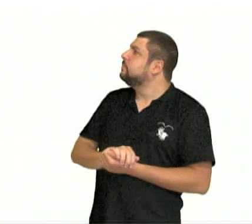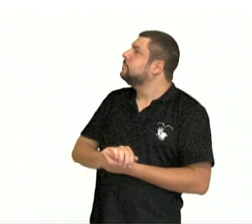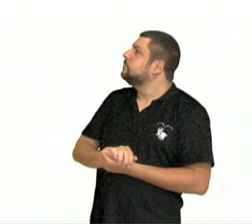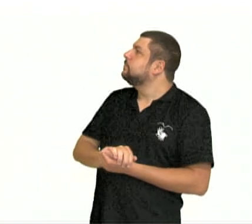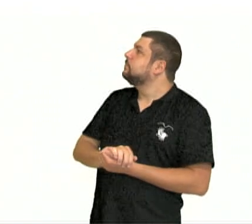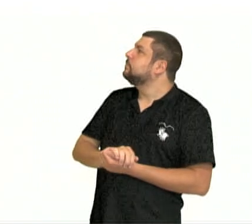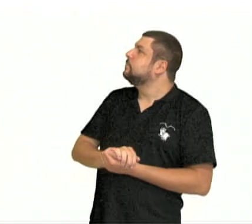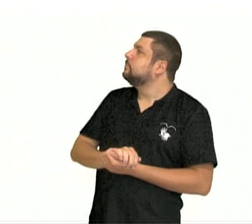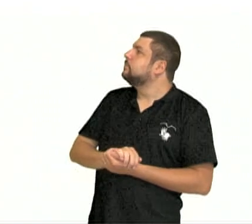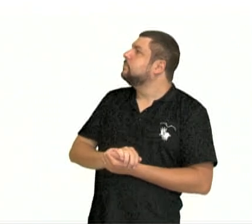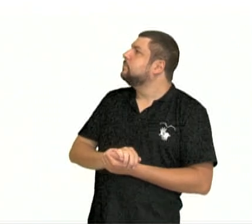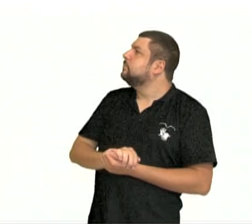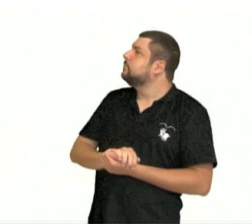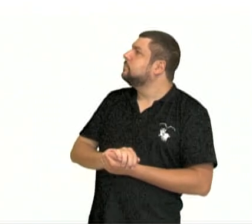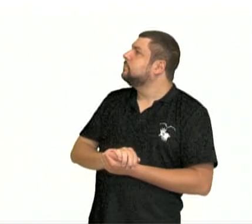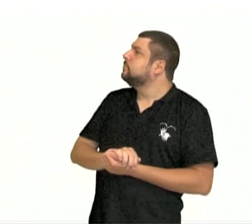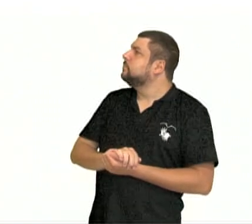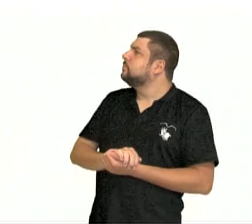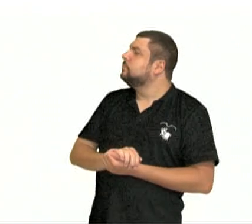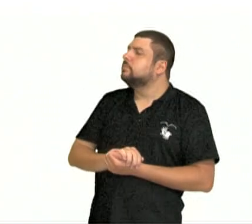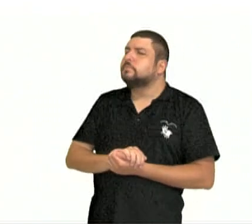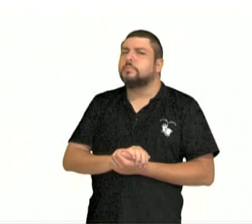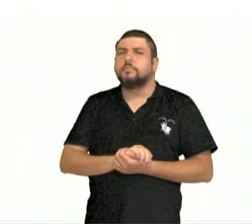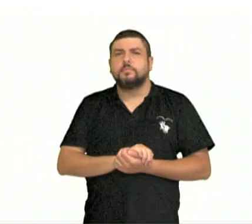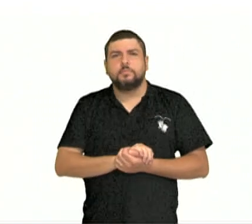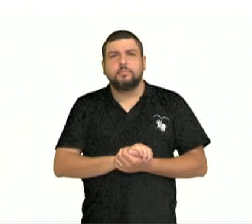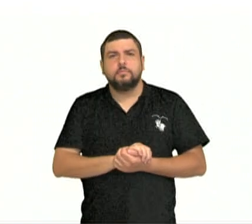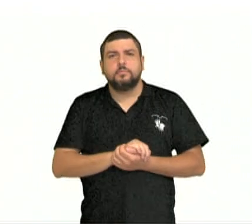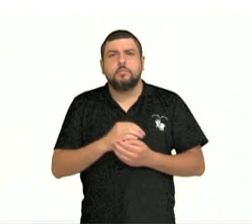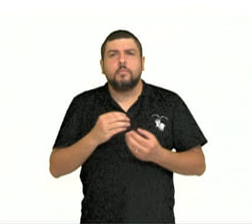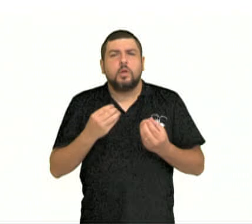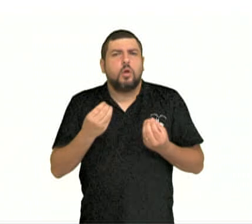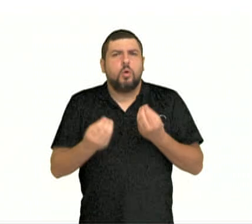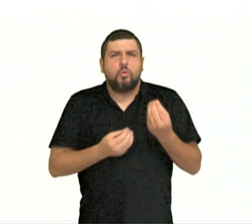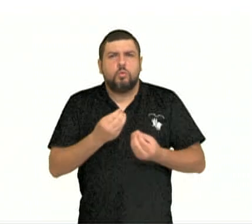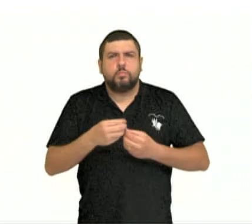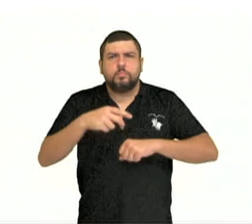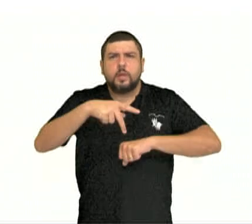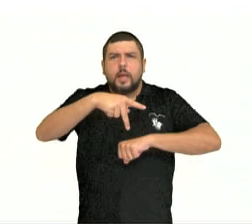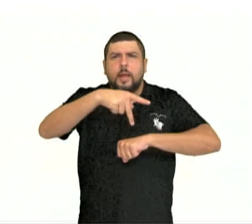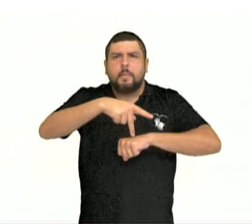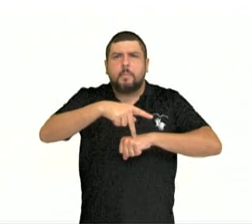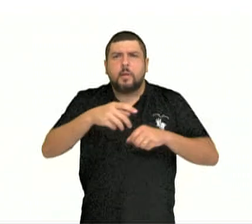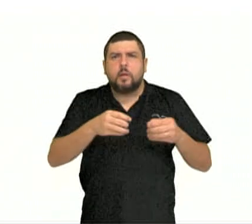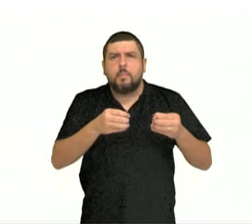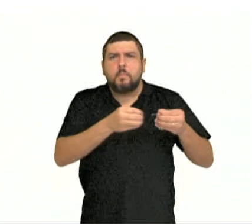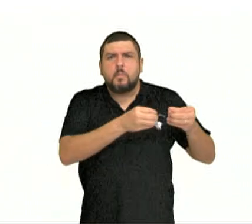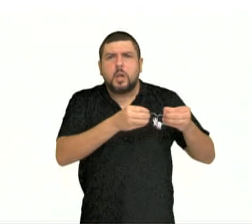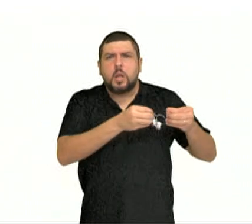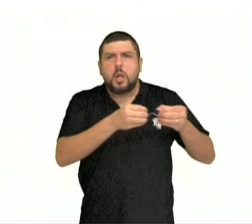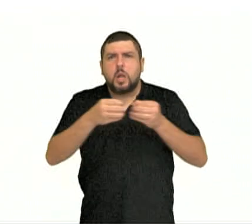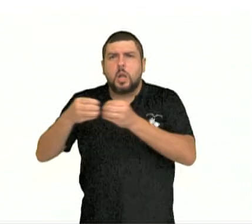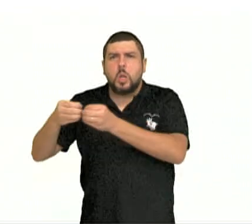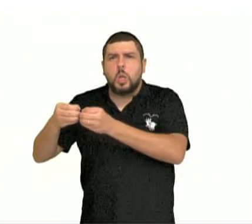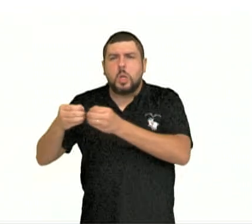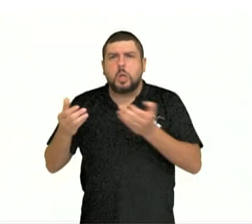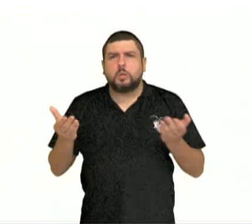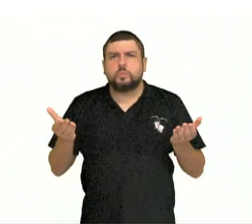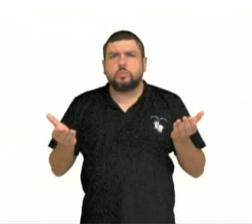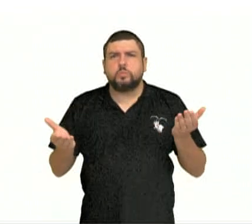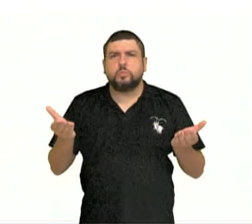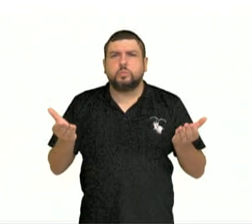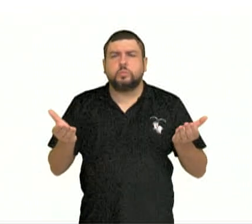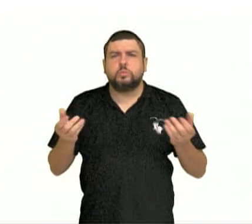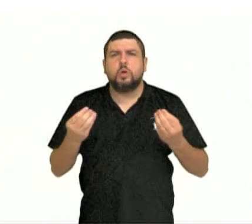imagem, como conseguiram estabilizar essas pedras? O que aconteceria se